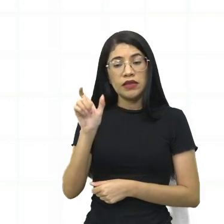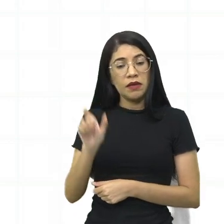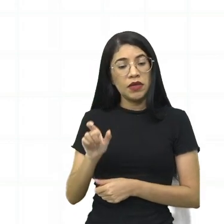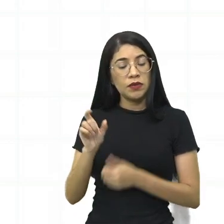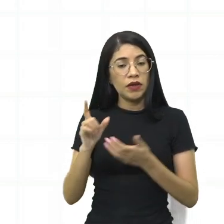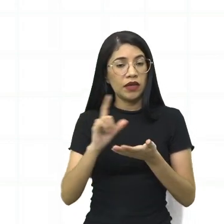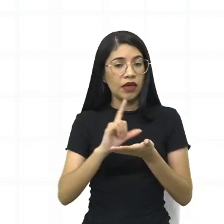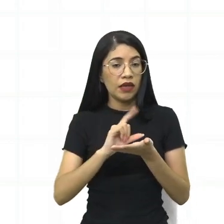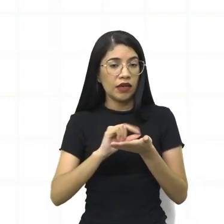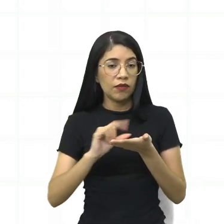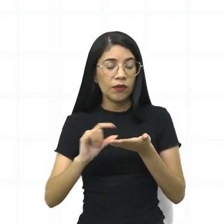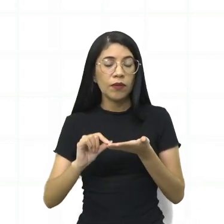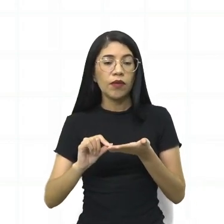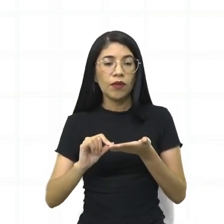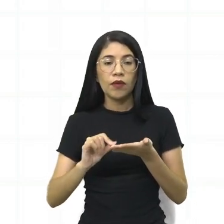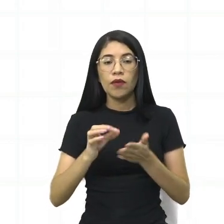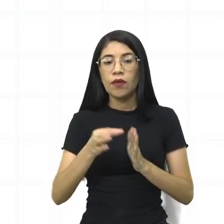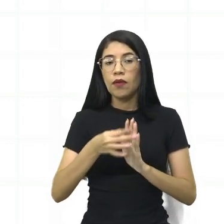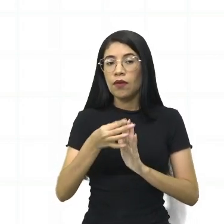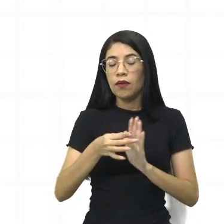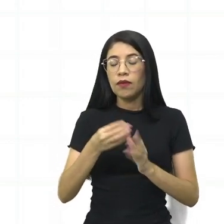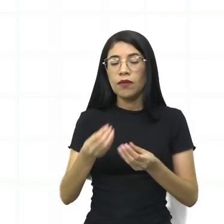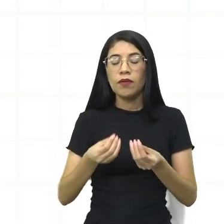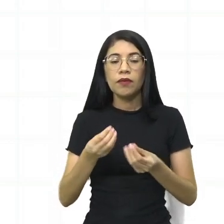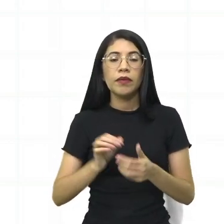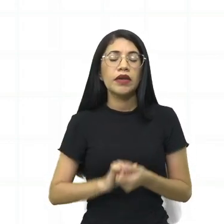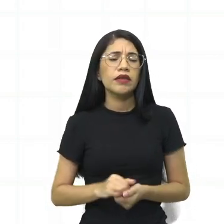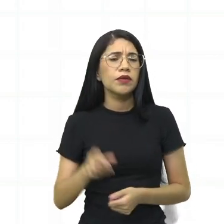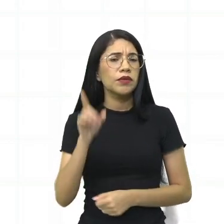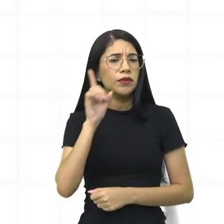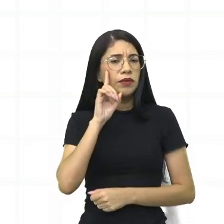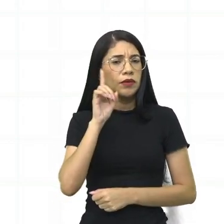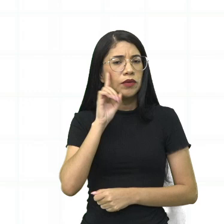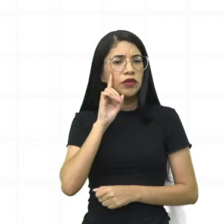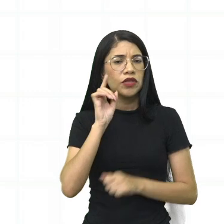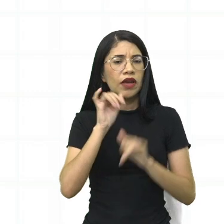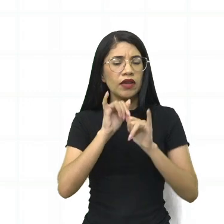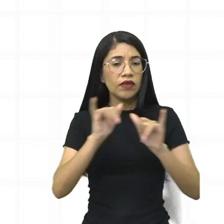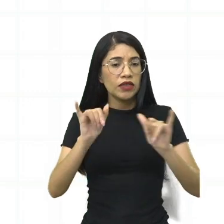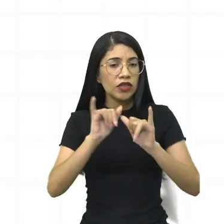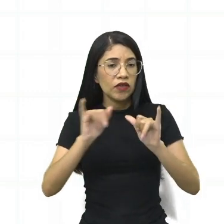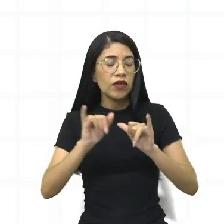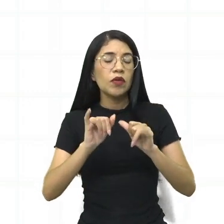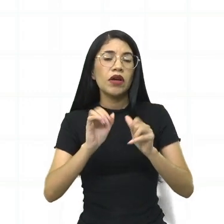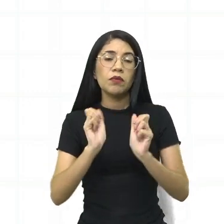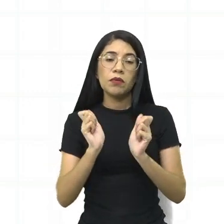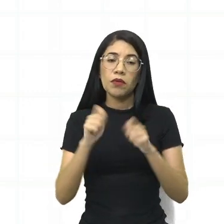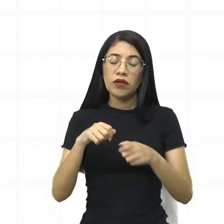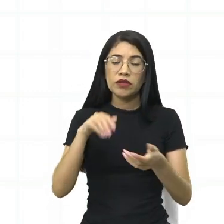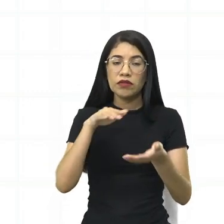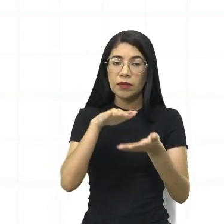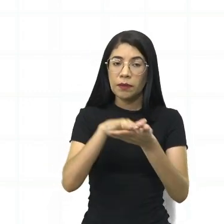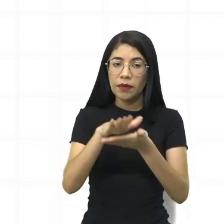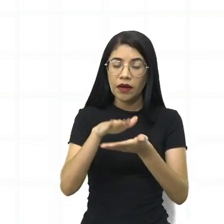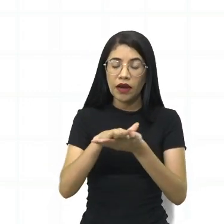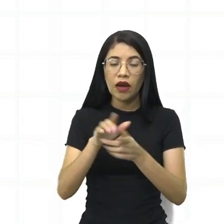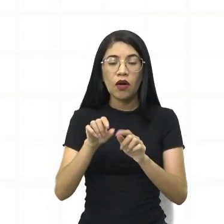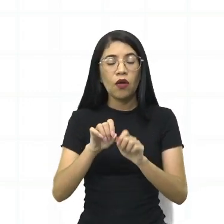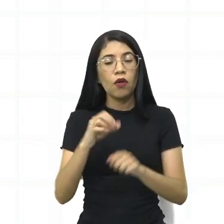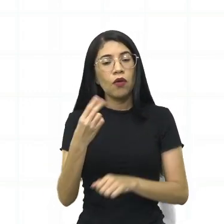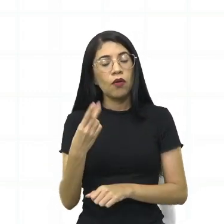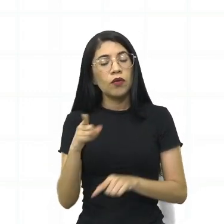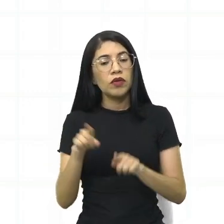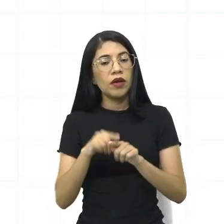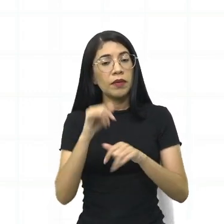do artigo de opinião e diariamente você vai ver ali circulando, seja no meio impresso ou no meio